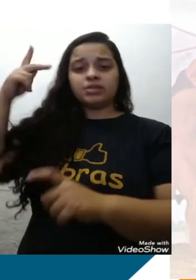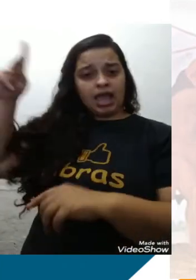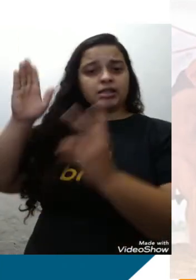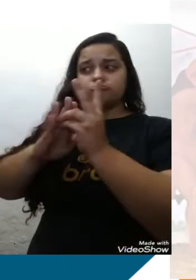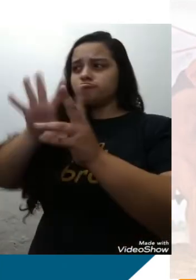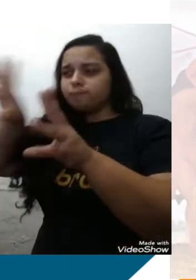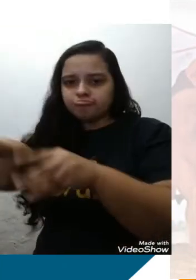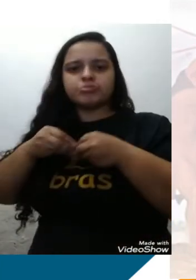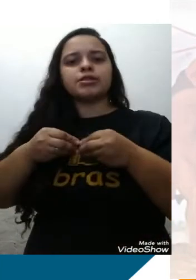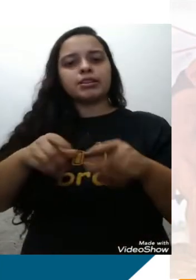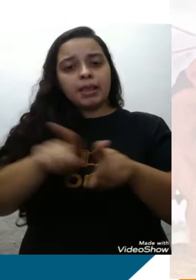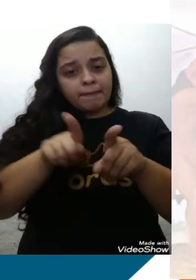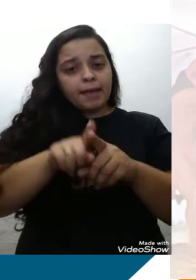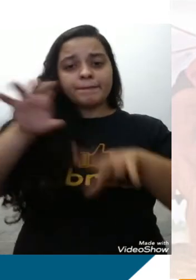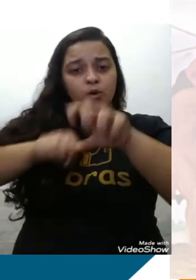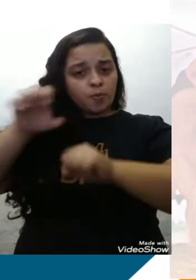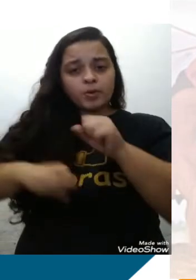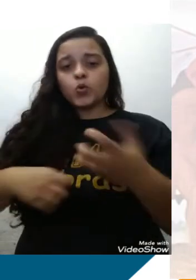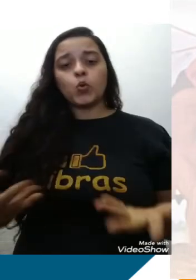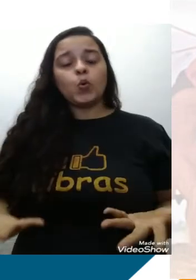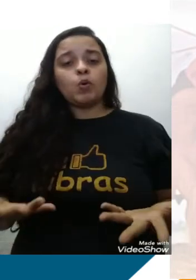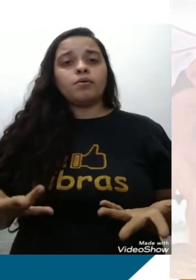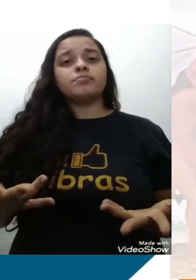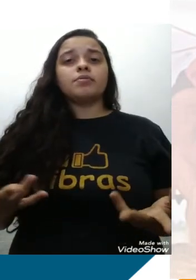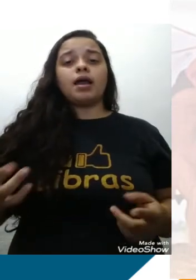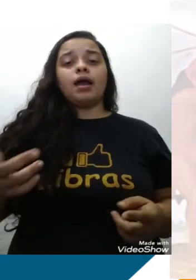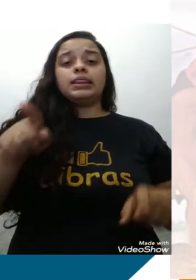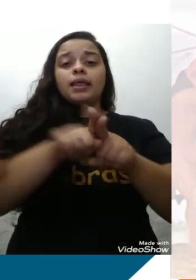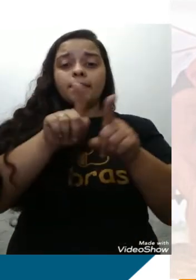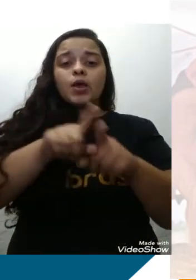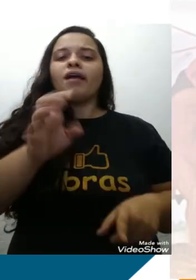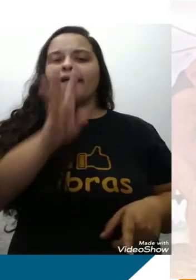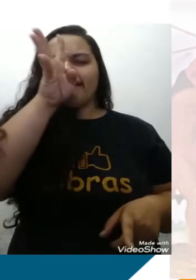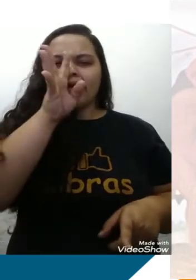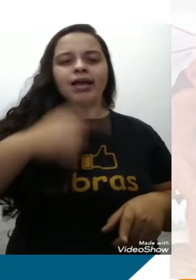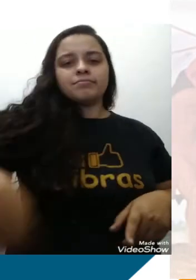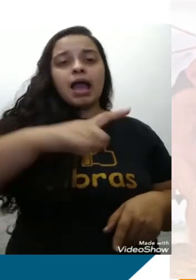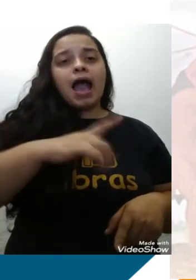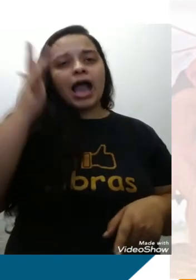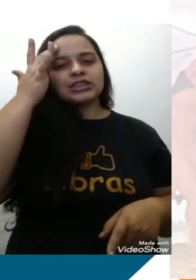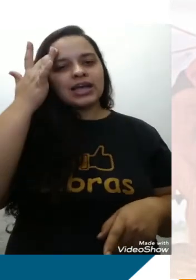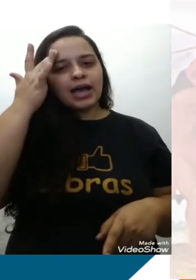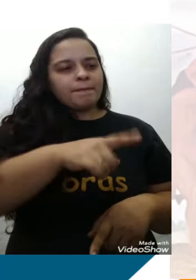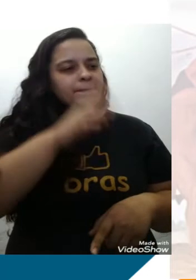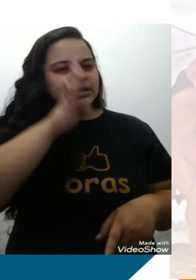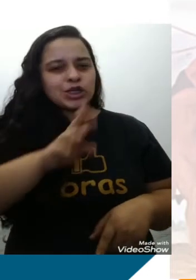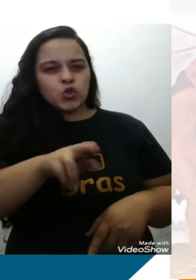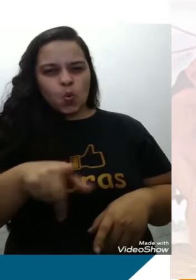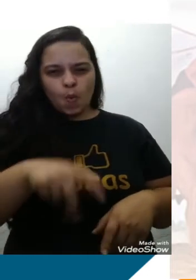à nossa sociedade, apesar de que um outro equívoco é achar que o brasileiro não é índio, né? Que não faz parte da